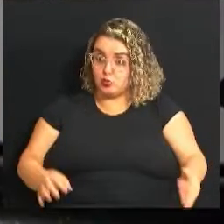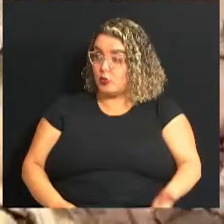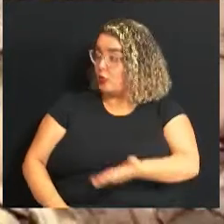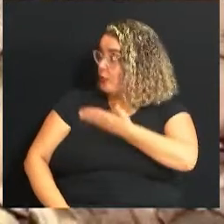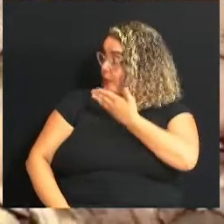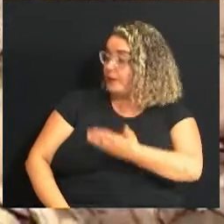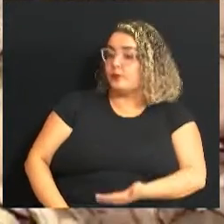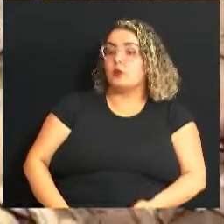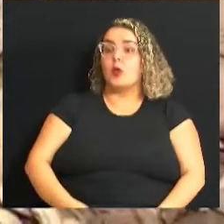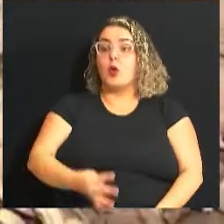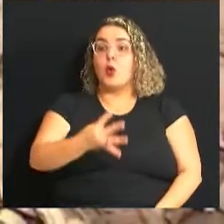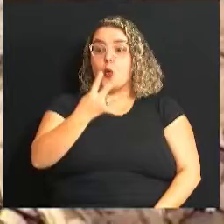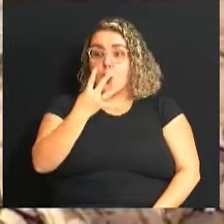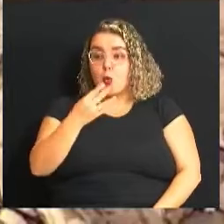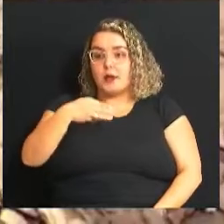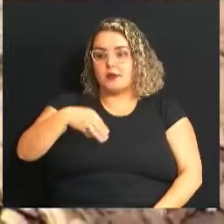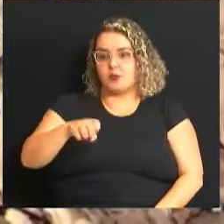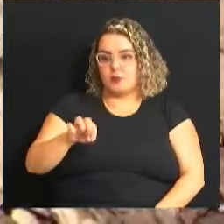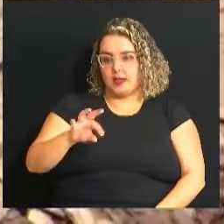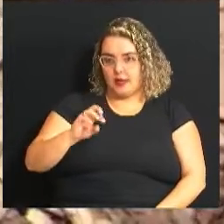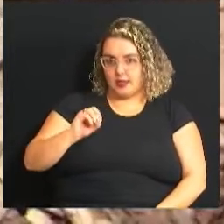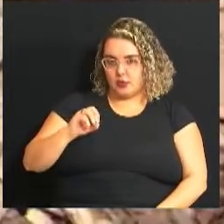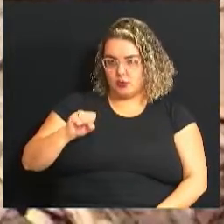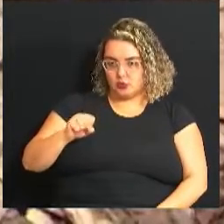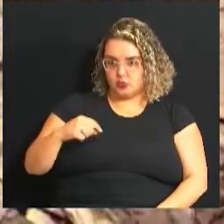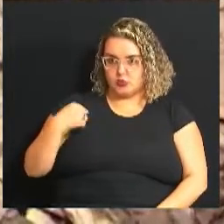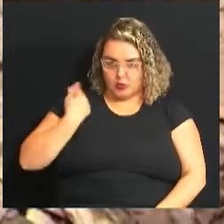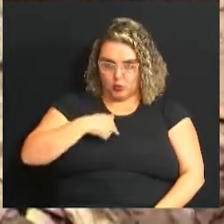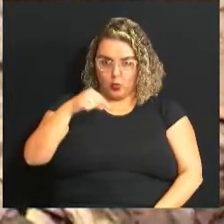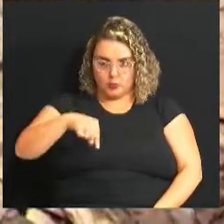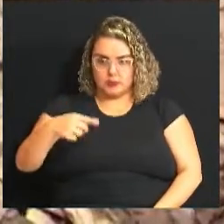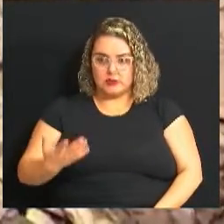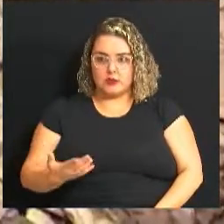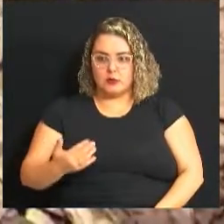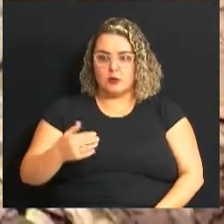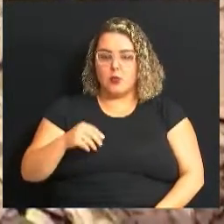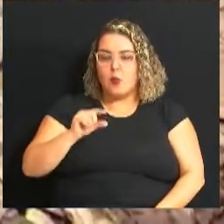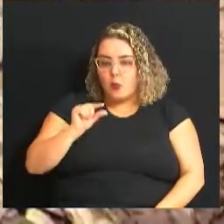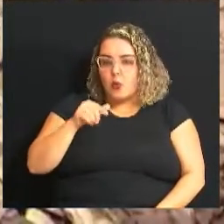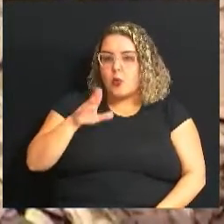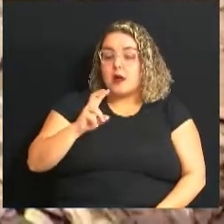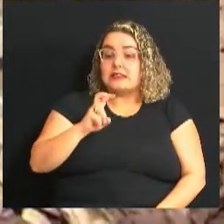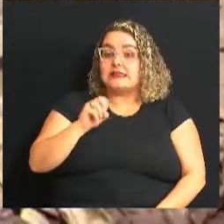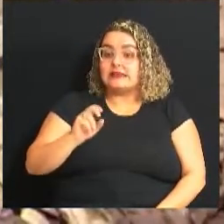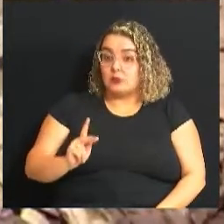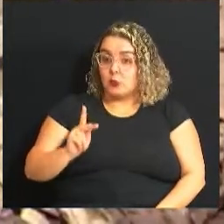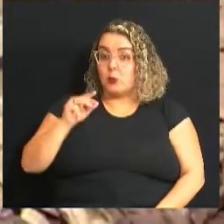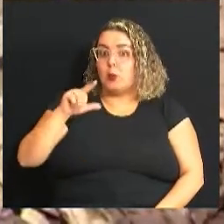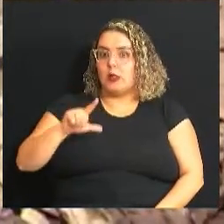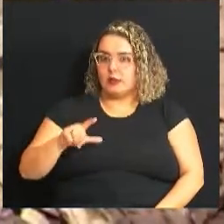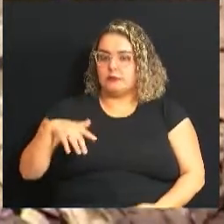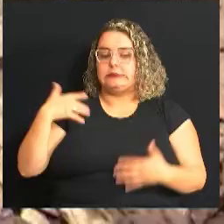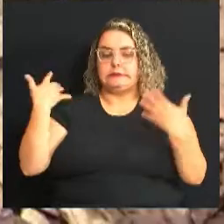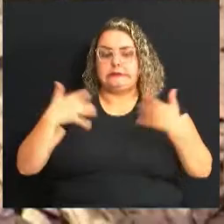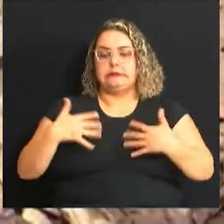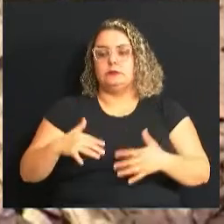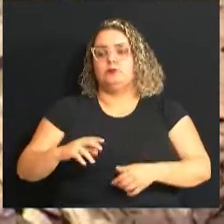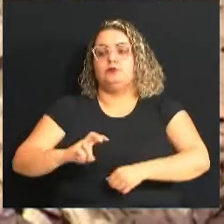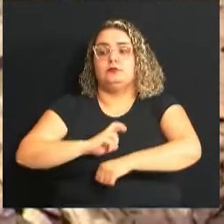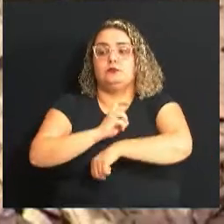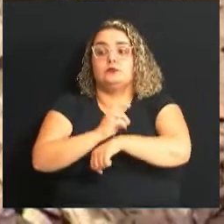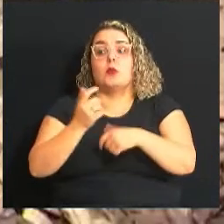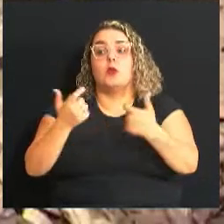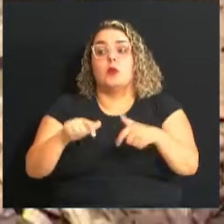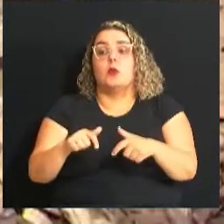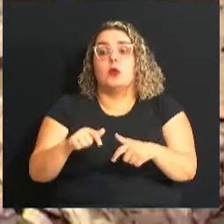aproximadamente 4 metros e cerca de um pouco mais de 50 quilos. É um bicho que gosta de ficar em locais